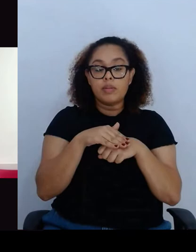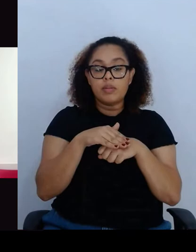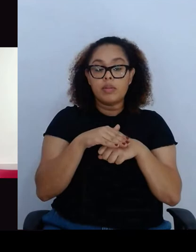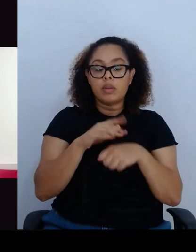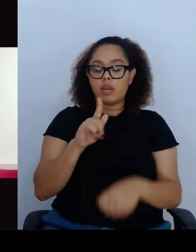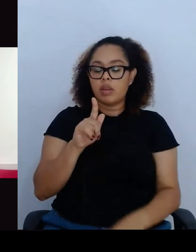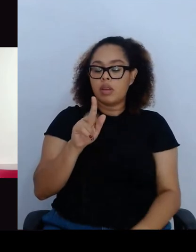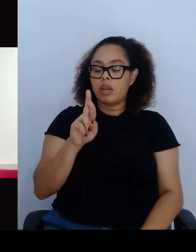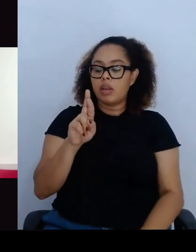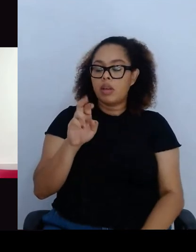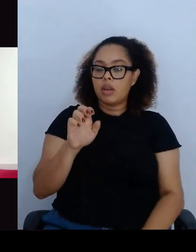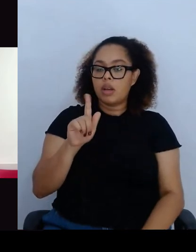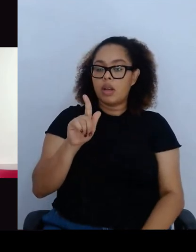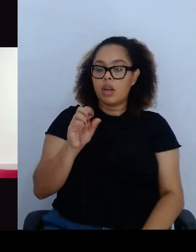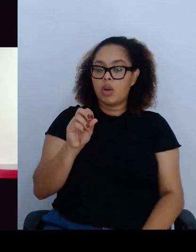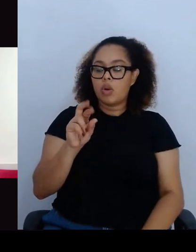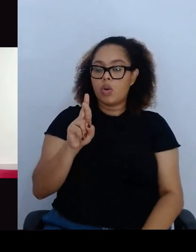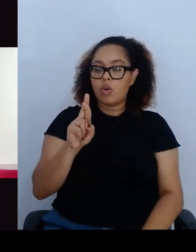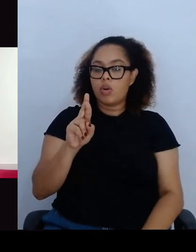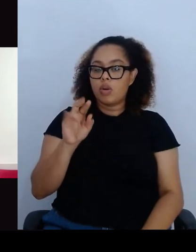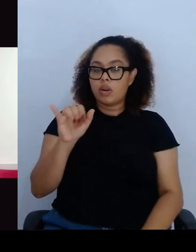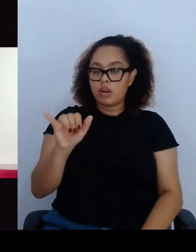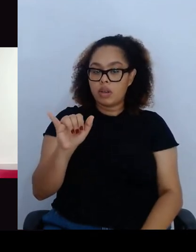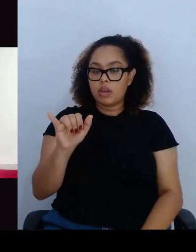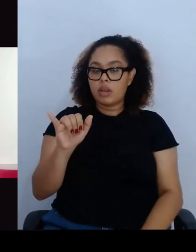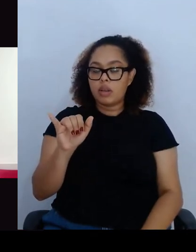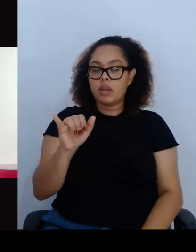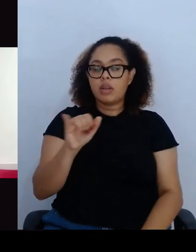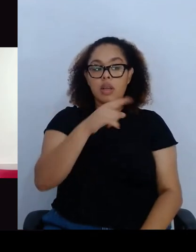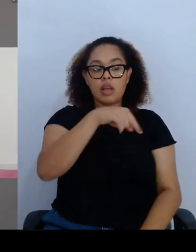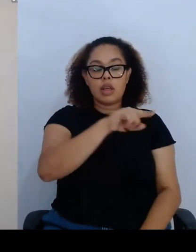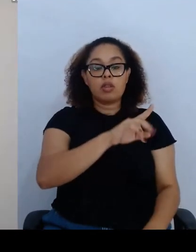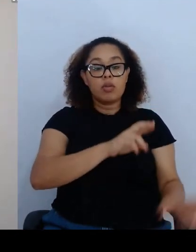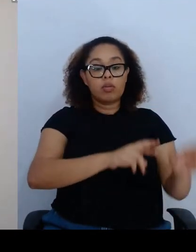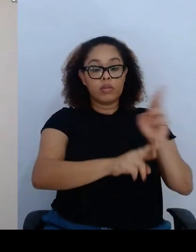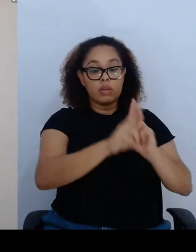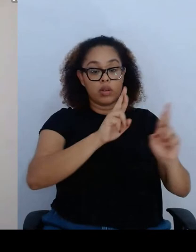Sater respondendo as perguntas do público